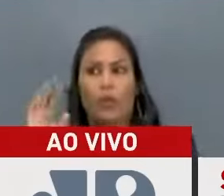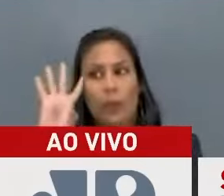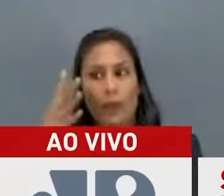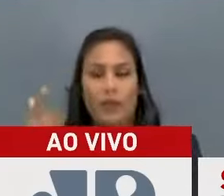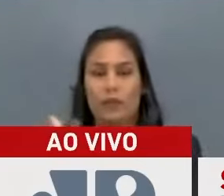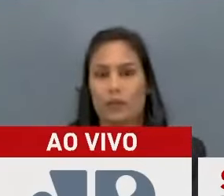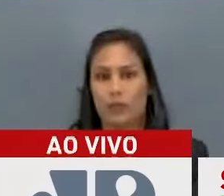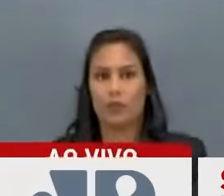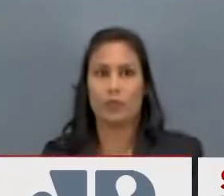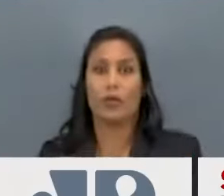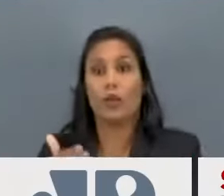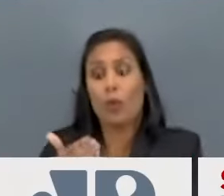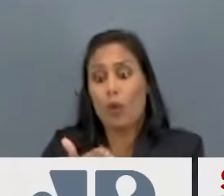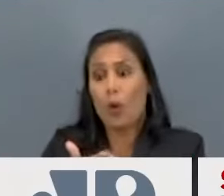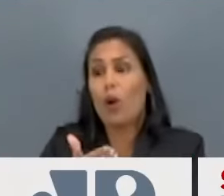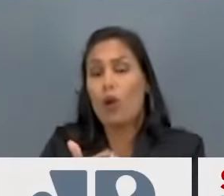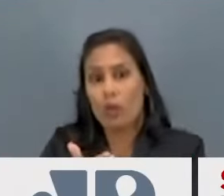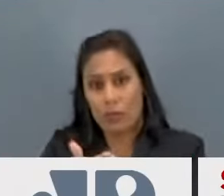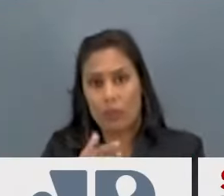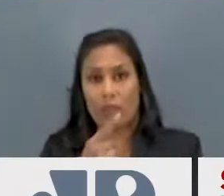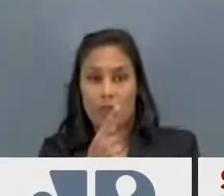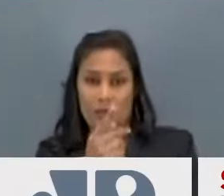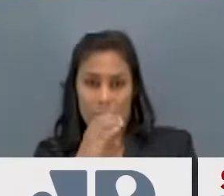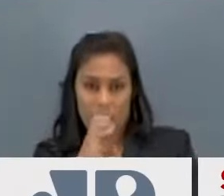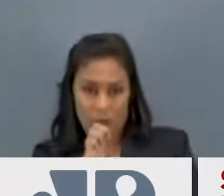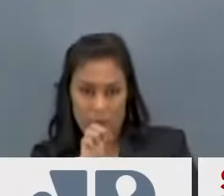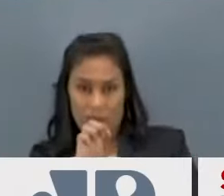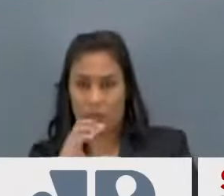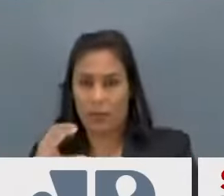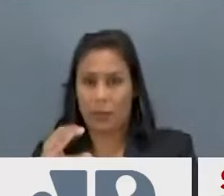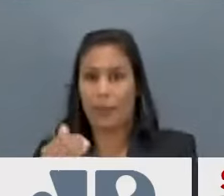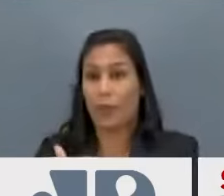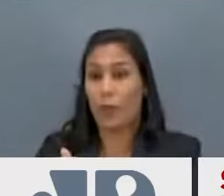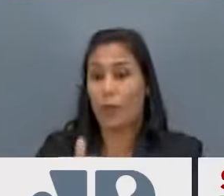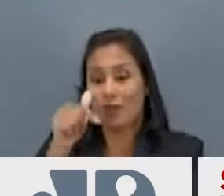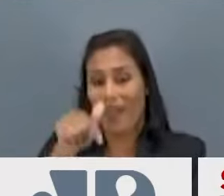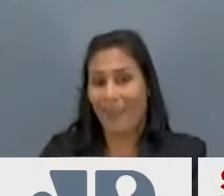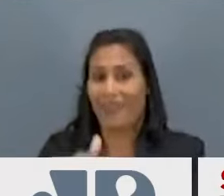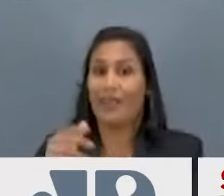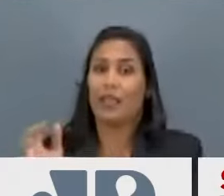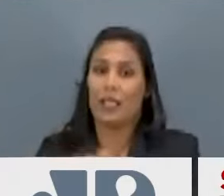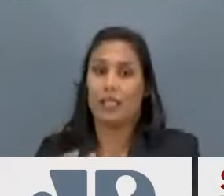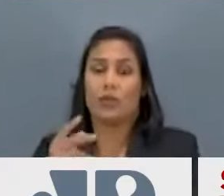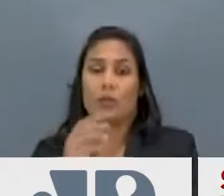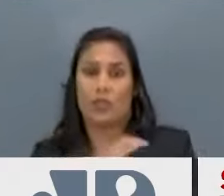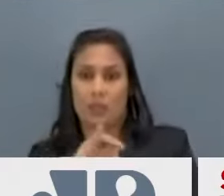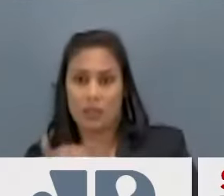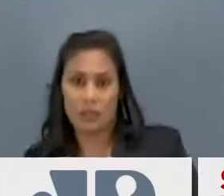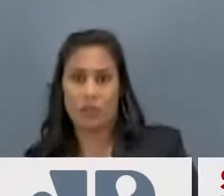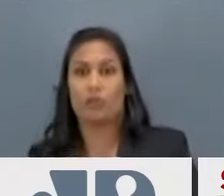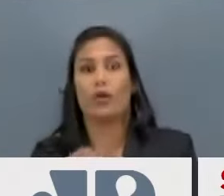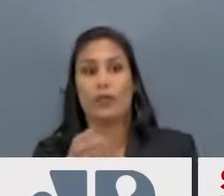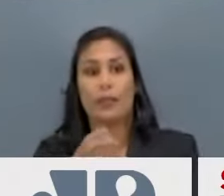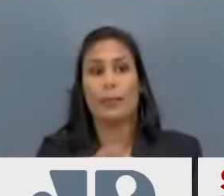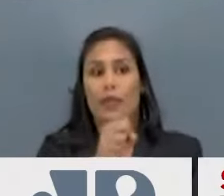como estabelece o Regimento Interno sendo que a votação do texto só deve ser realizada no início de Abril enquanto isso enquanto aqui no Brasil